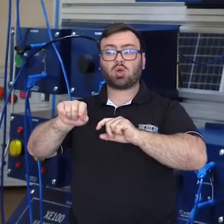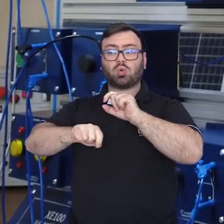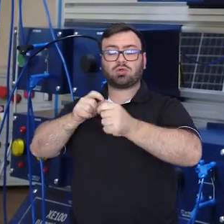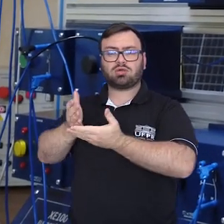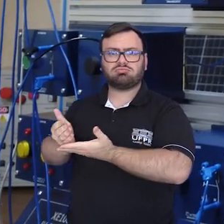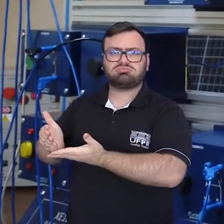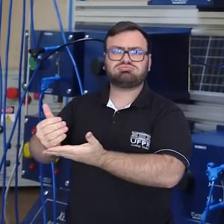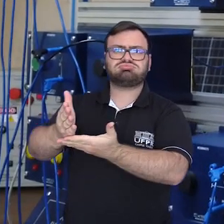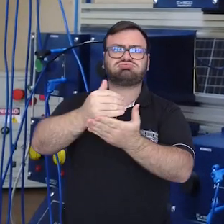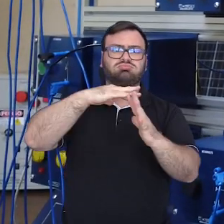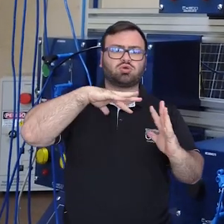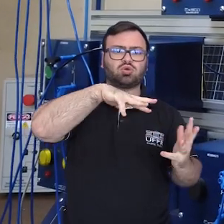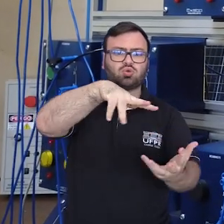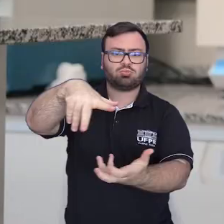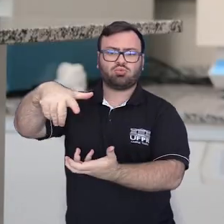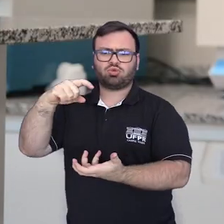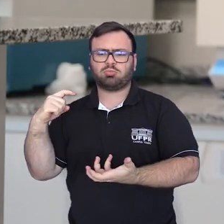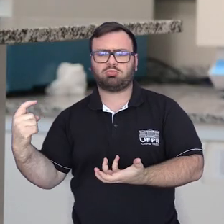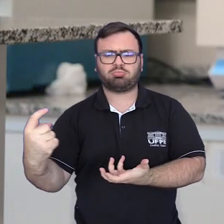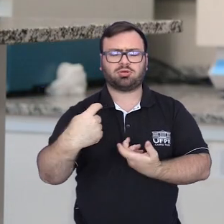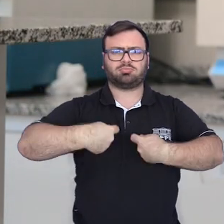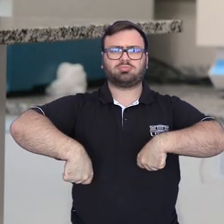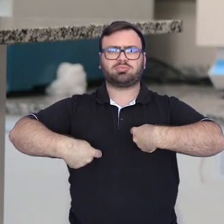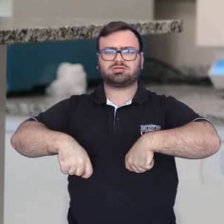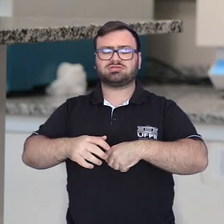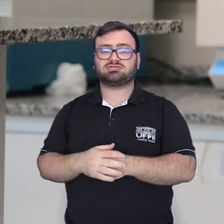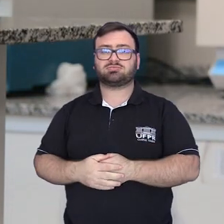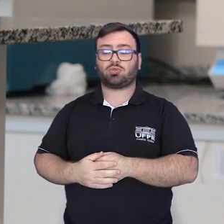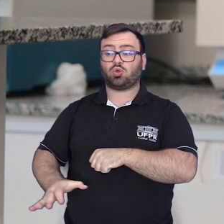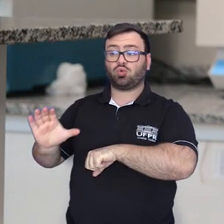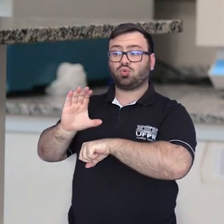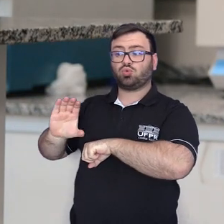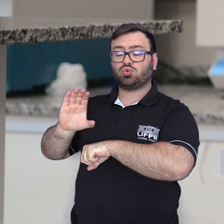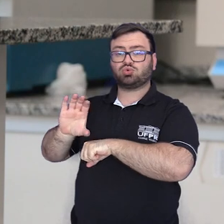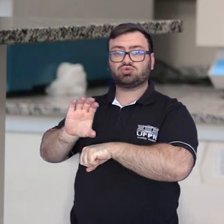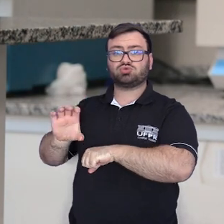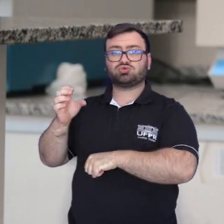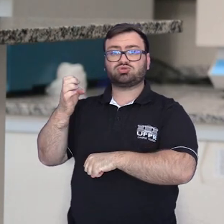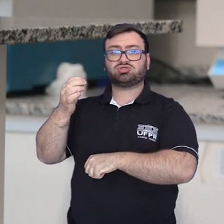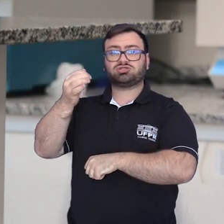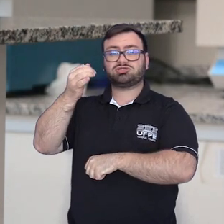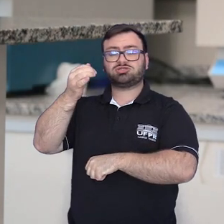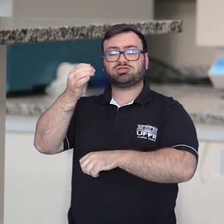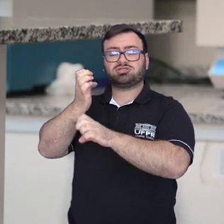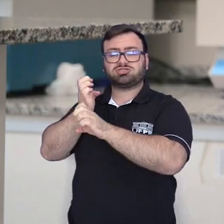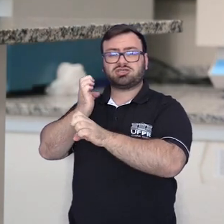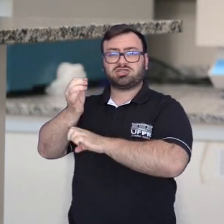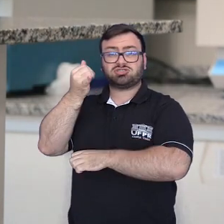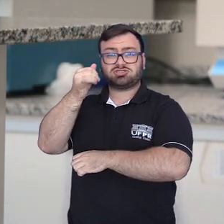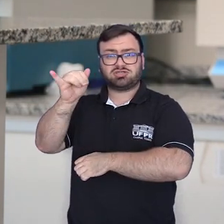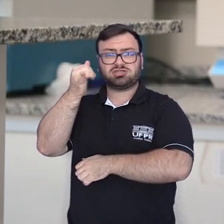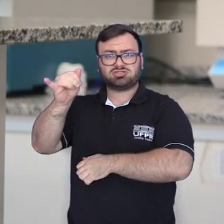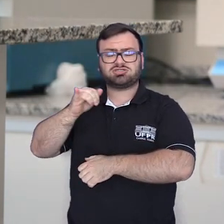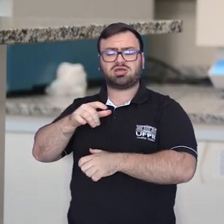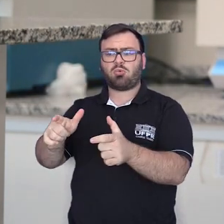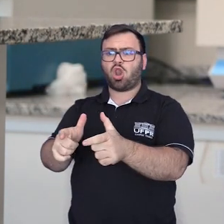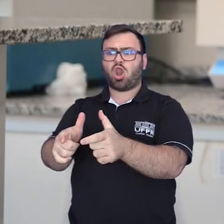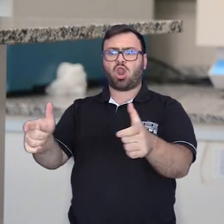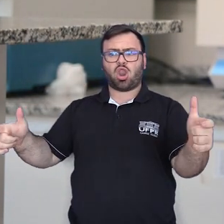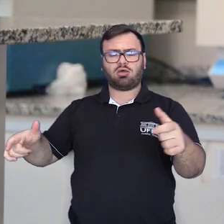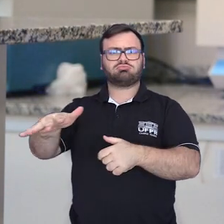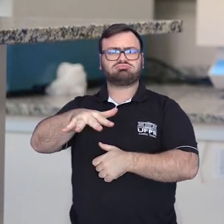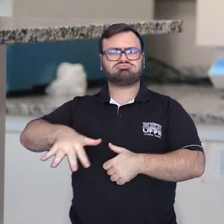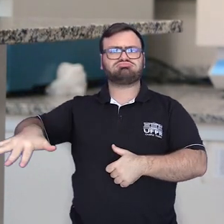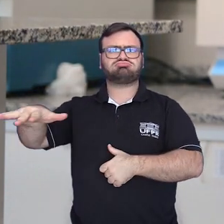O curso de energia, de engenharia de energia, ele é muito amplo, então ele forma um profissional com muita base para ser flexível e atuar em